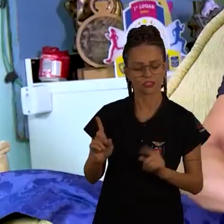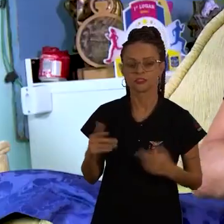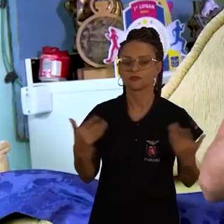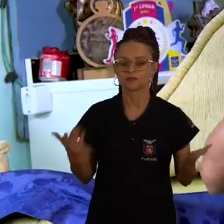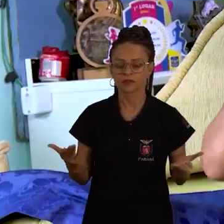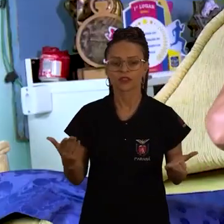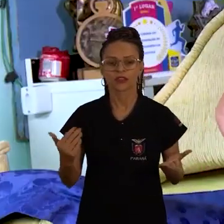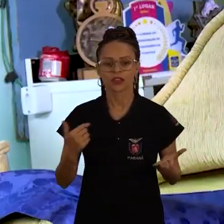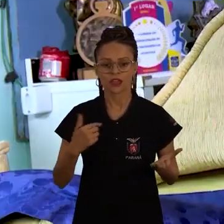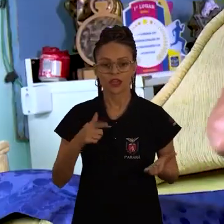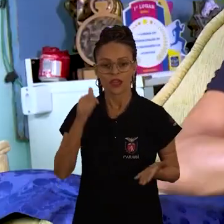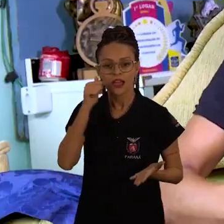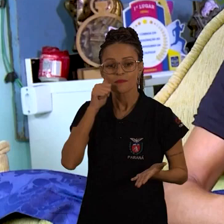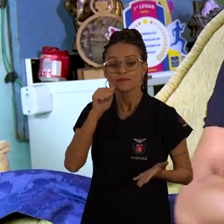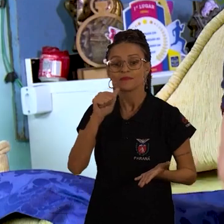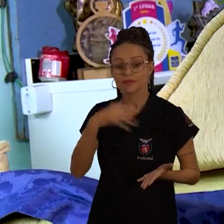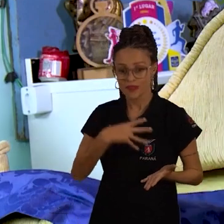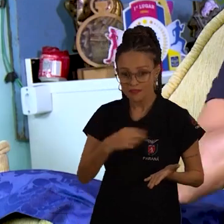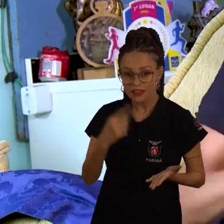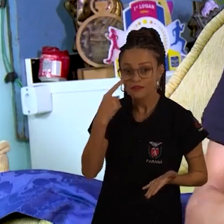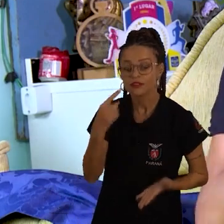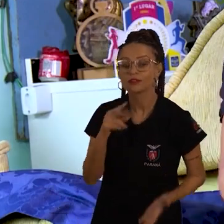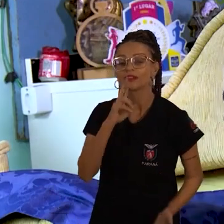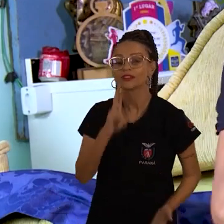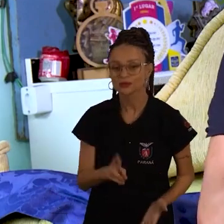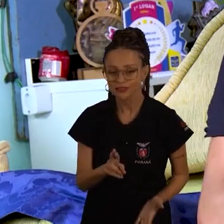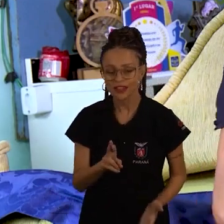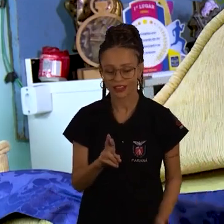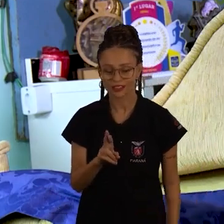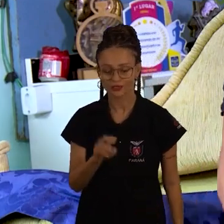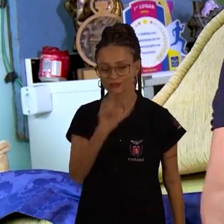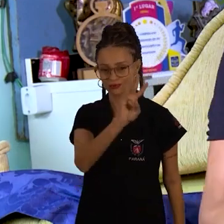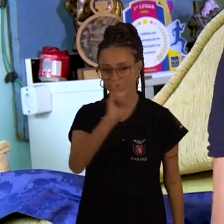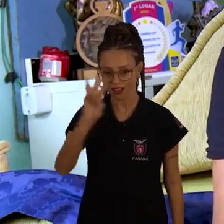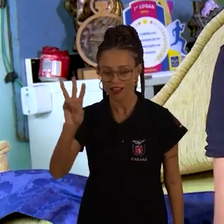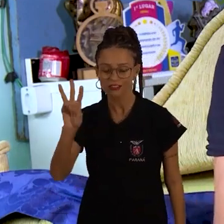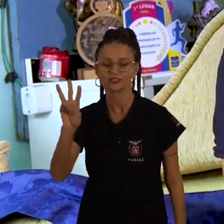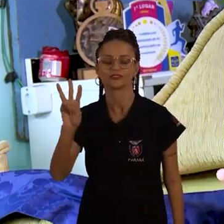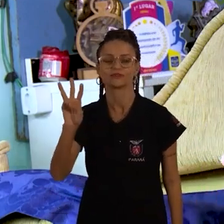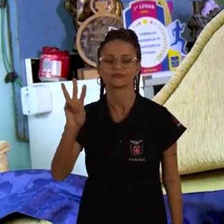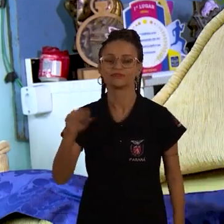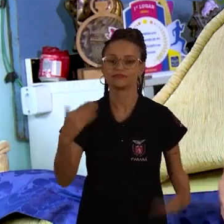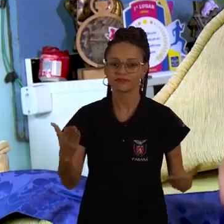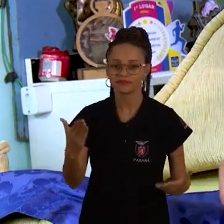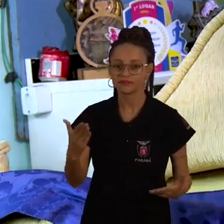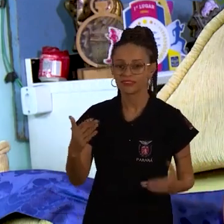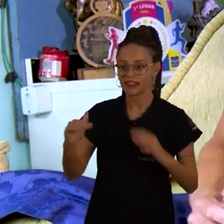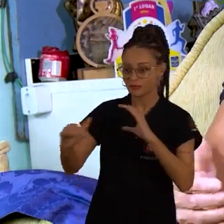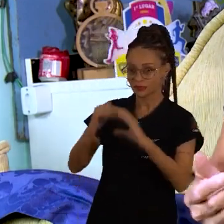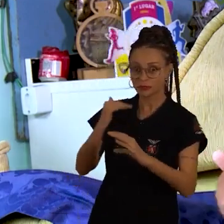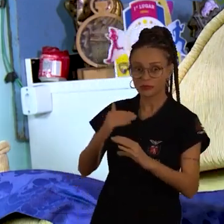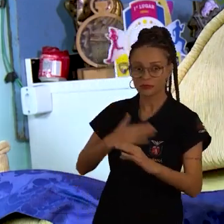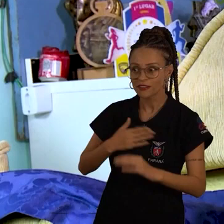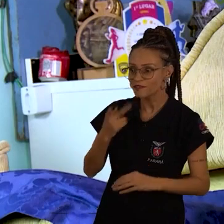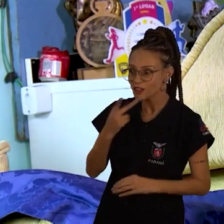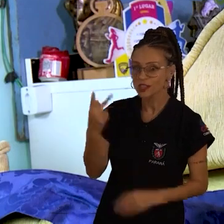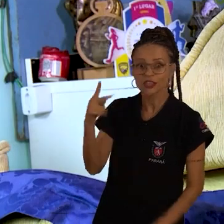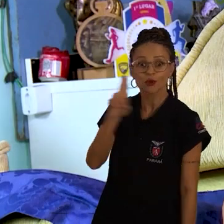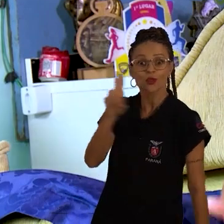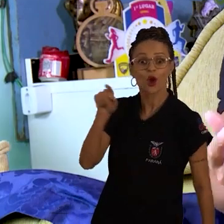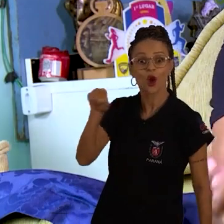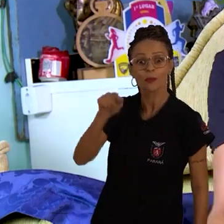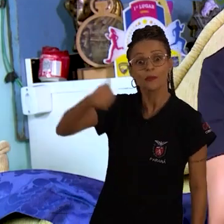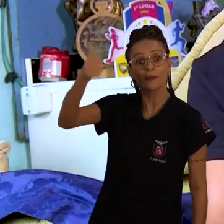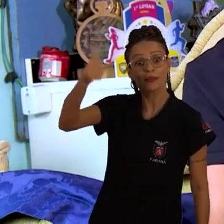nada, minha filha puxou o resultado no site, né? E aí ela mandou para mim assim, aí ela falou, teu nome tá